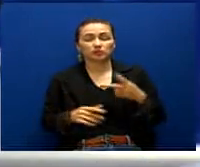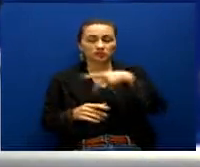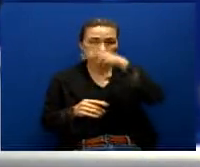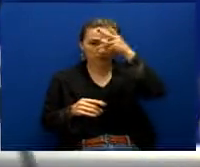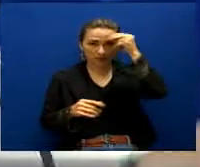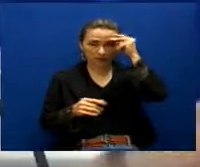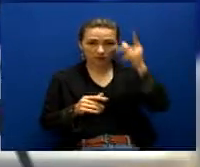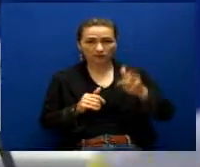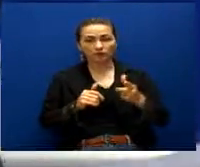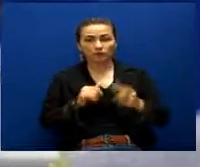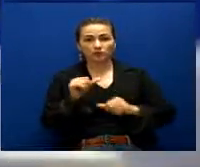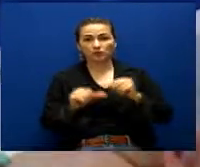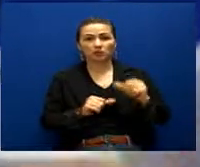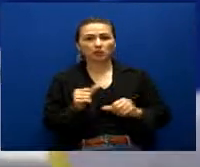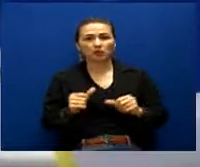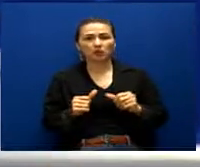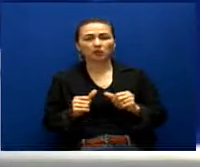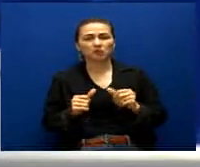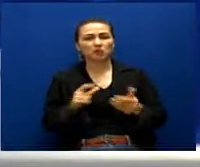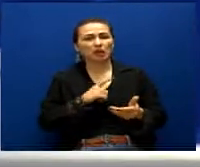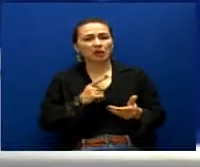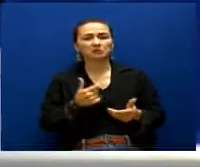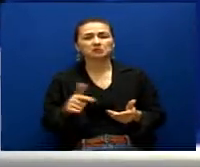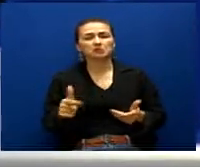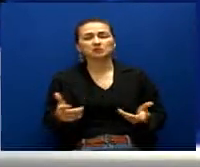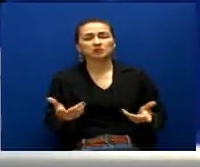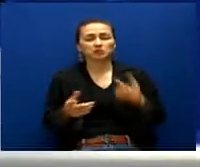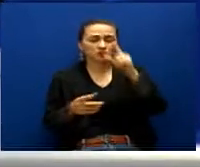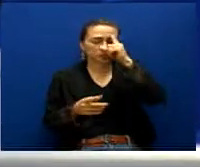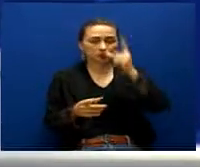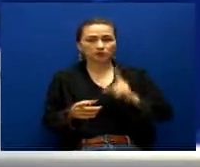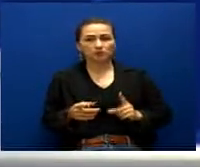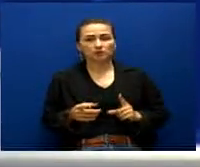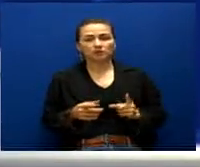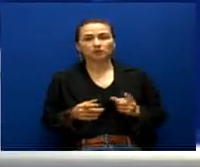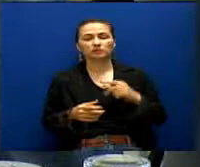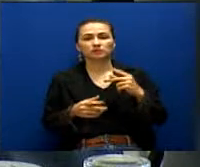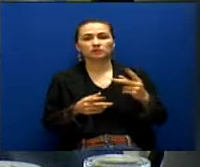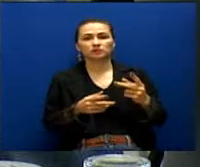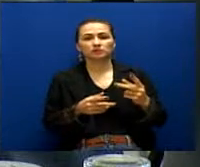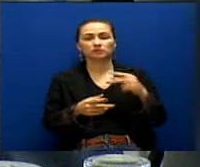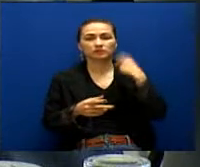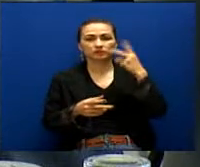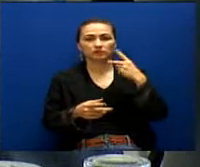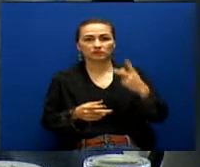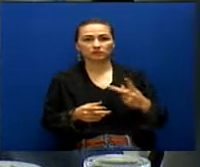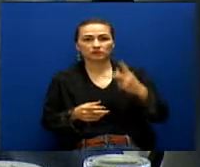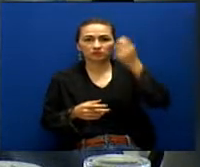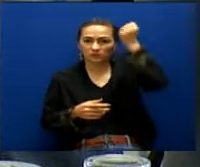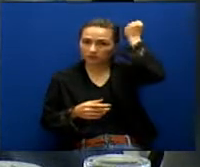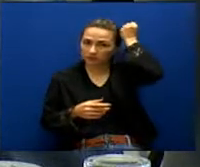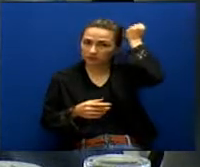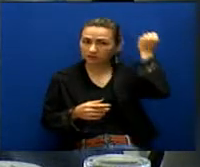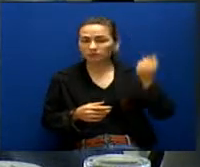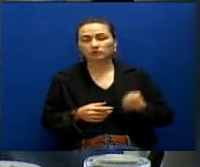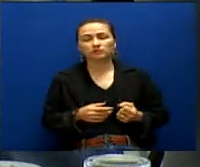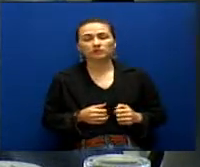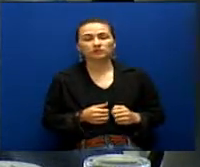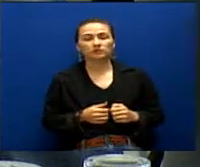governo. Passo a palavra para o vereador Péricles, pedindo. Já está aberto. Fernanda, o que a gente teve de